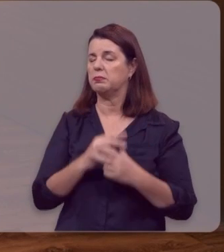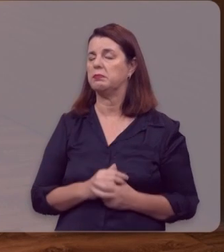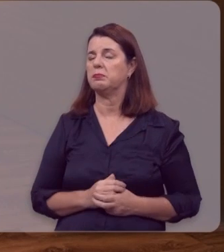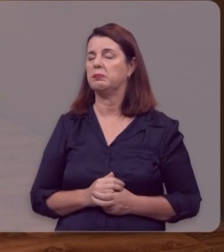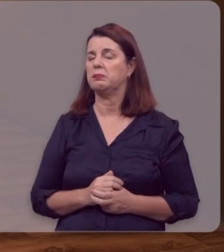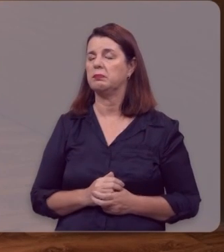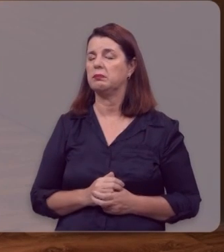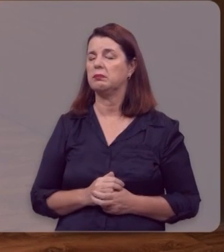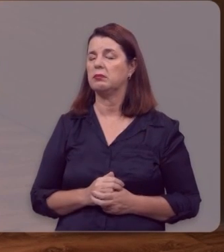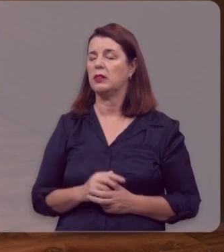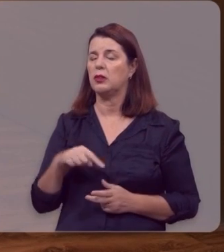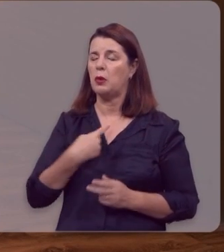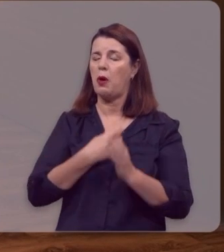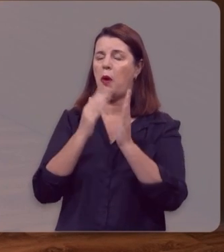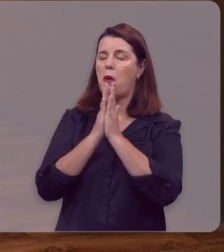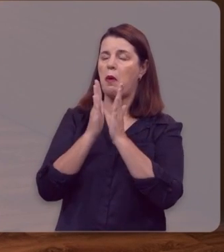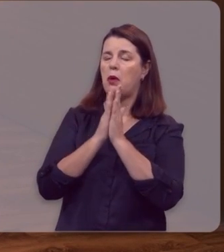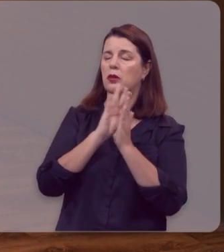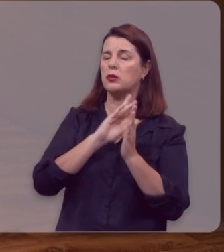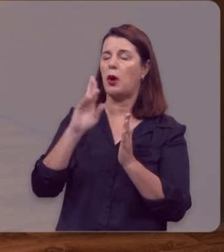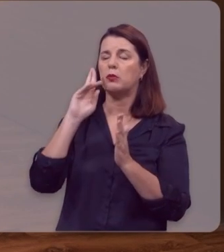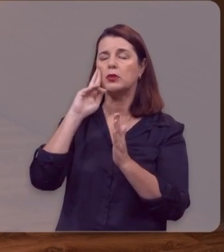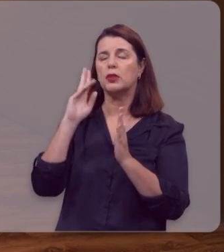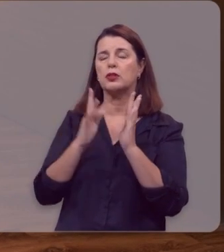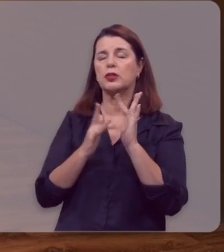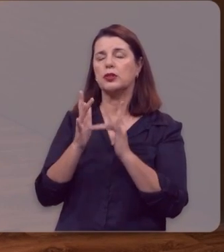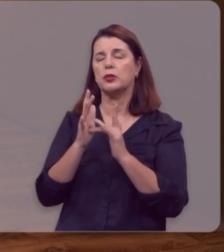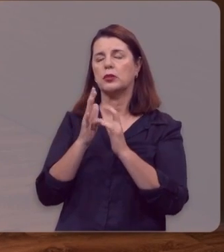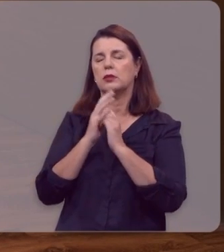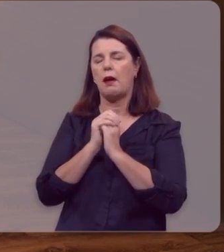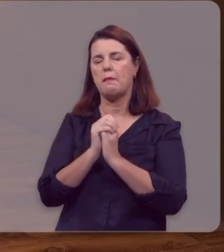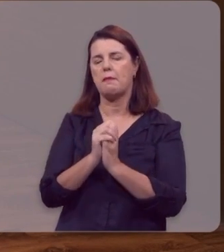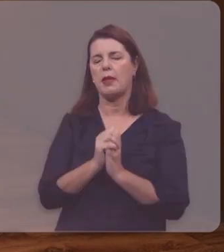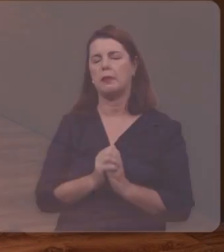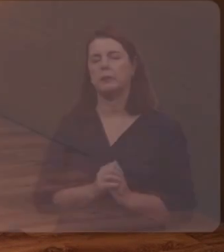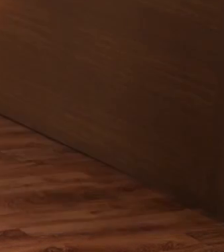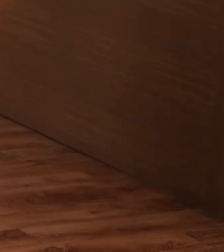assistem. Assim eu oro no poderoso nome de Jesus. Amém.